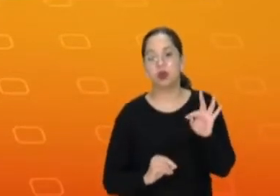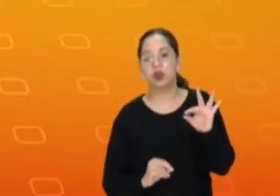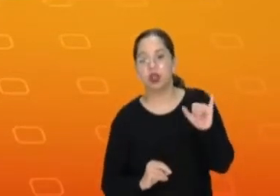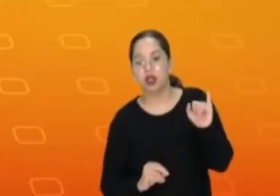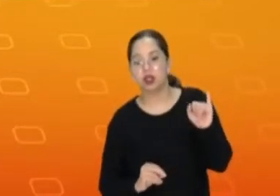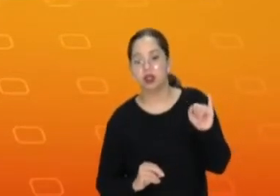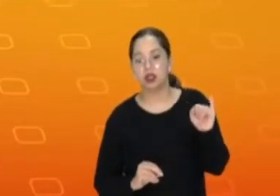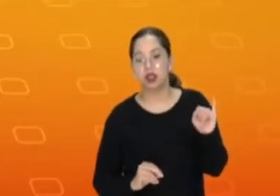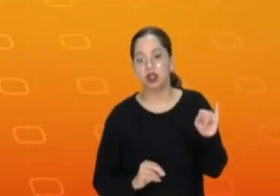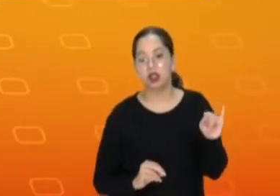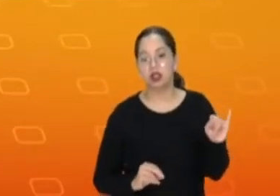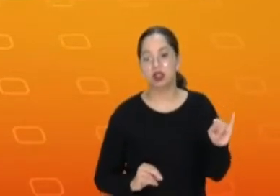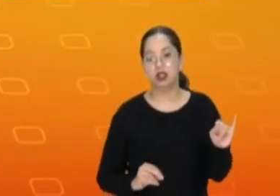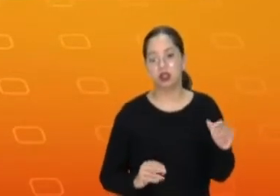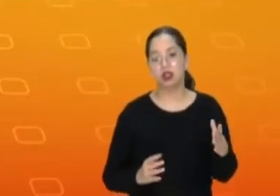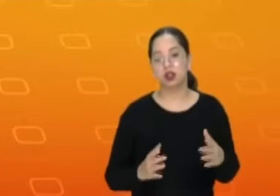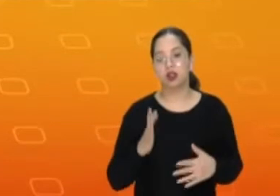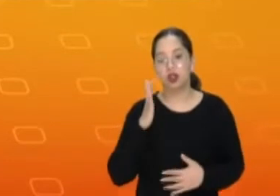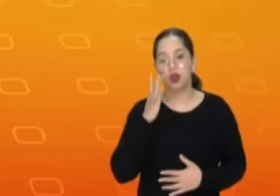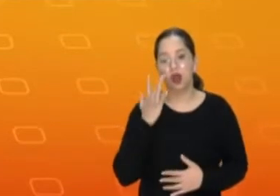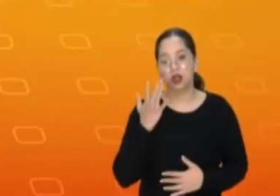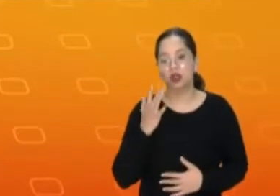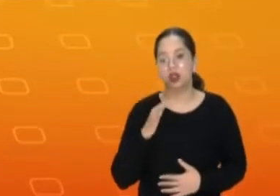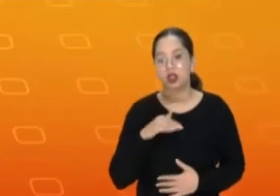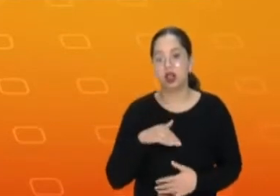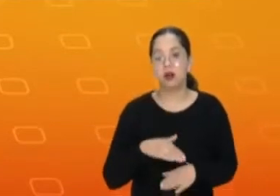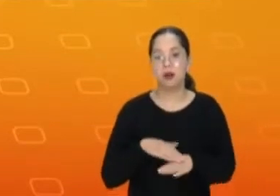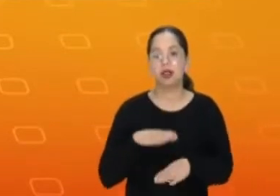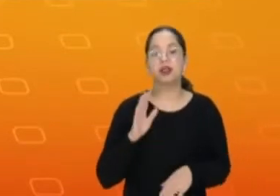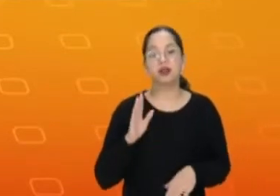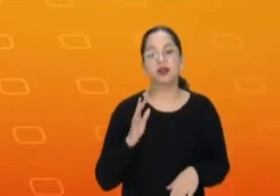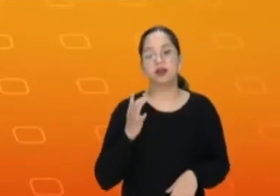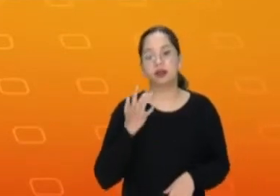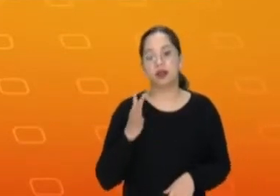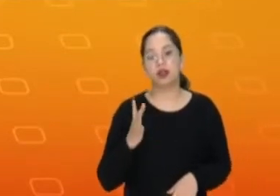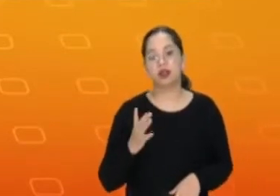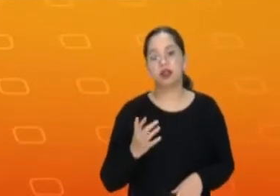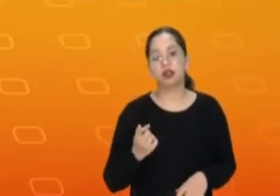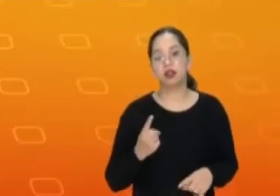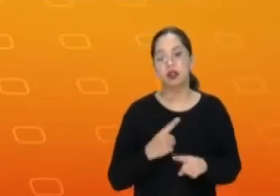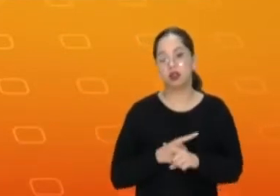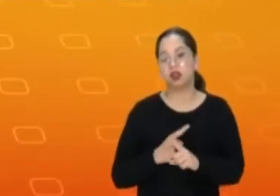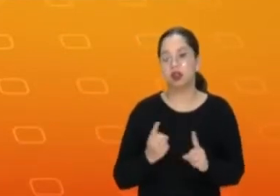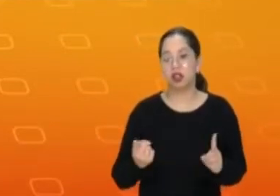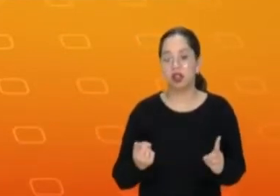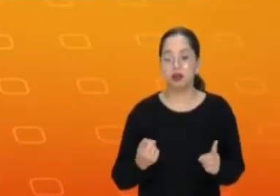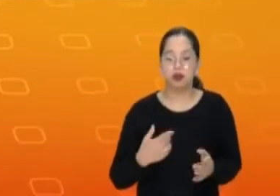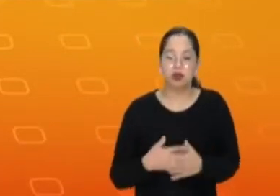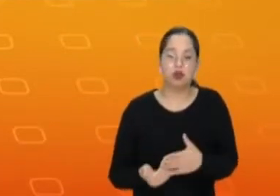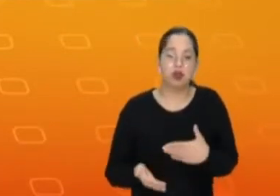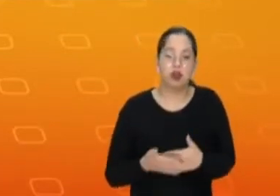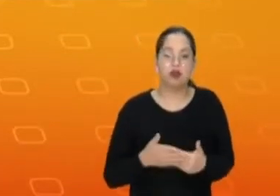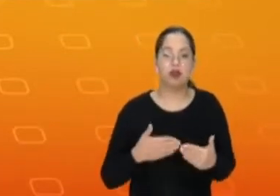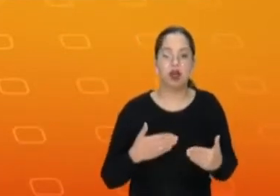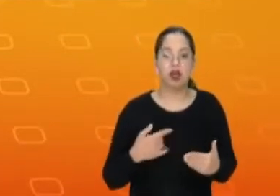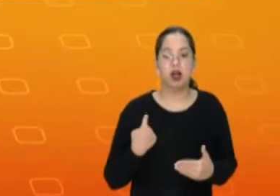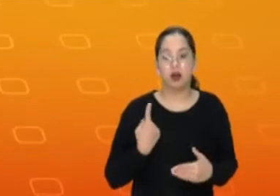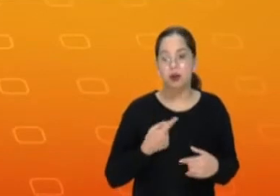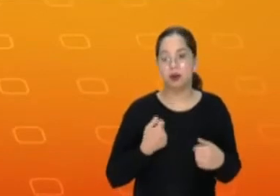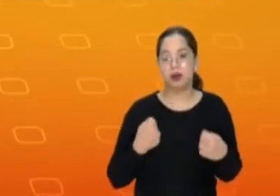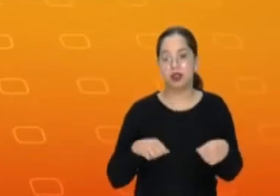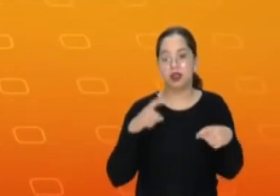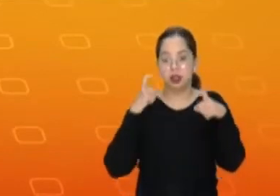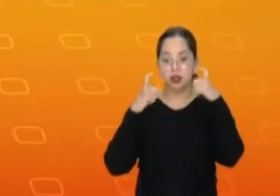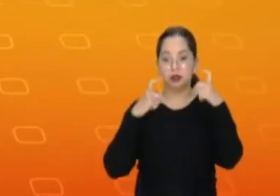também concordo, é mais fácil ensinar televisão para quem é de TI do que o contrário. De qualquer forma, a gente tem que se preocupar com o